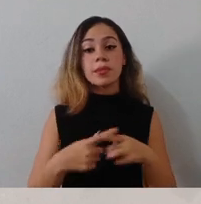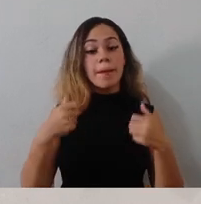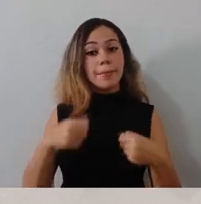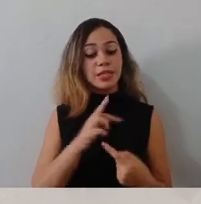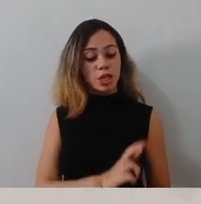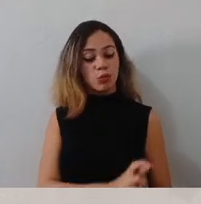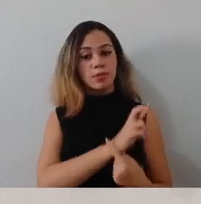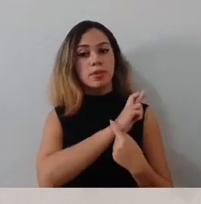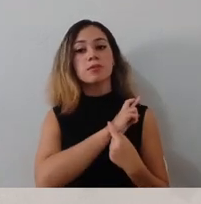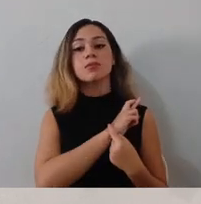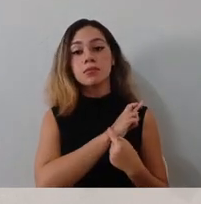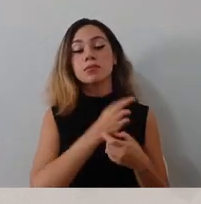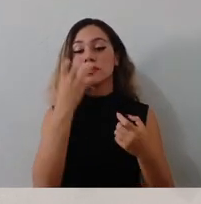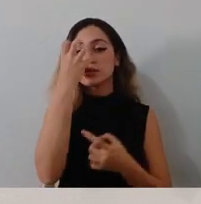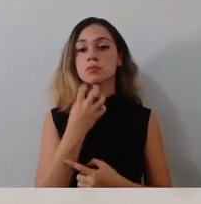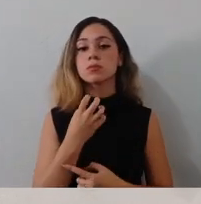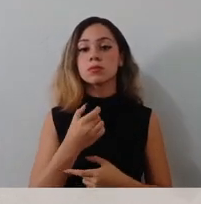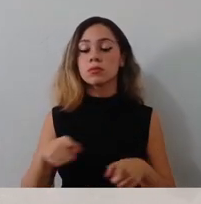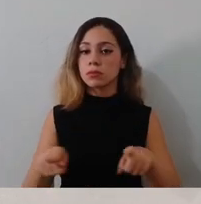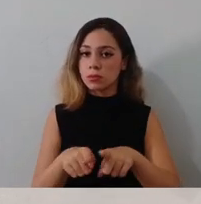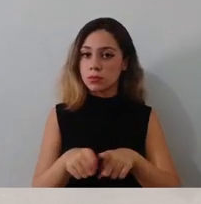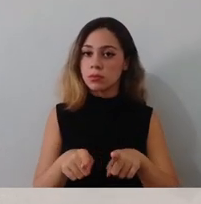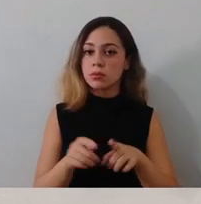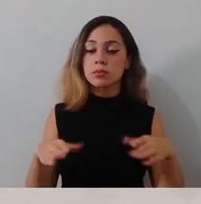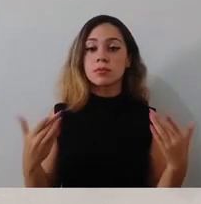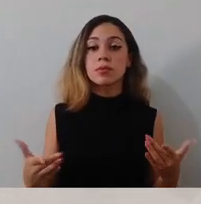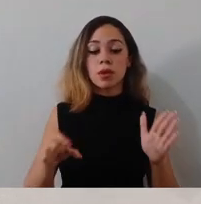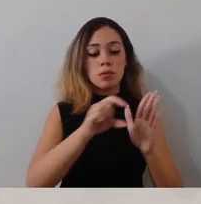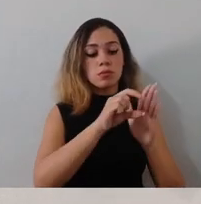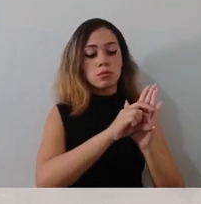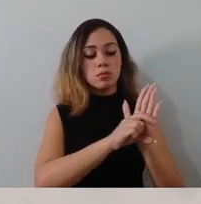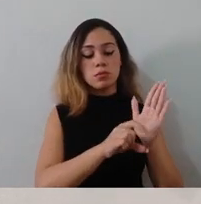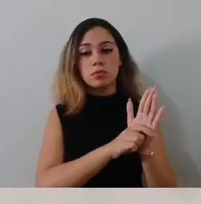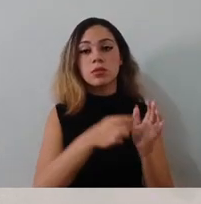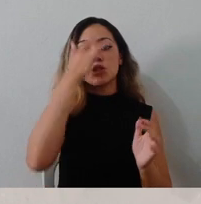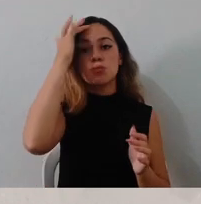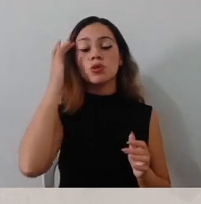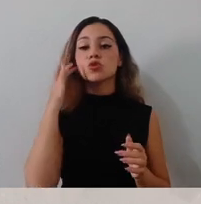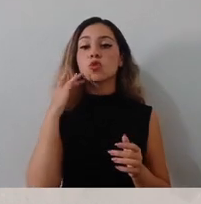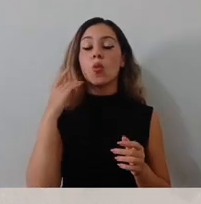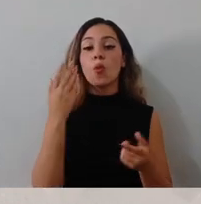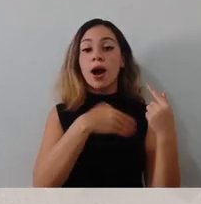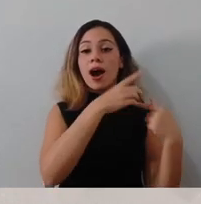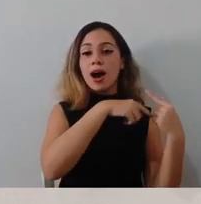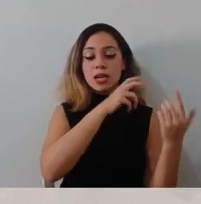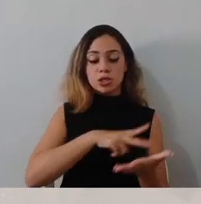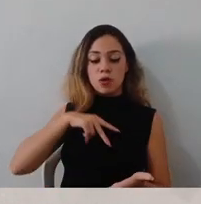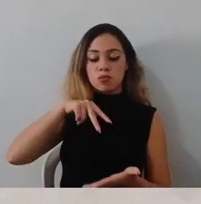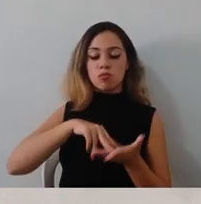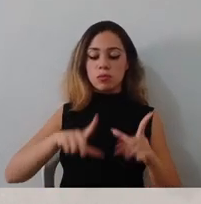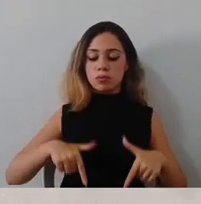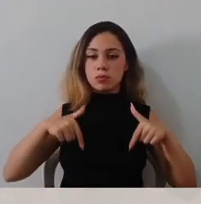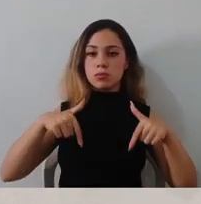Porque tem que ter uma responsabilização. Então, esse protocolo é no sentido de que as pessoas, antes de assumir